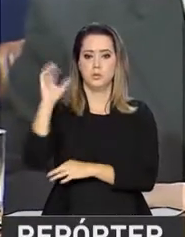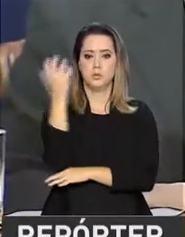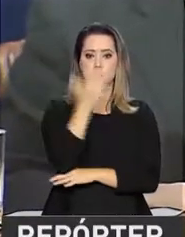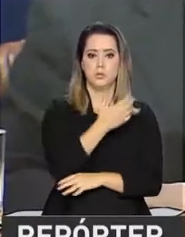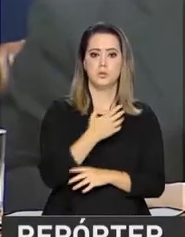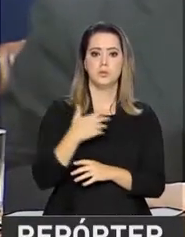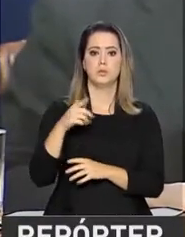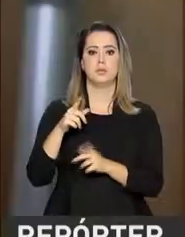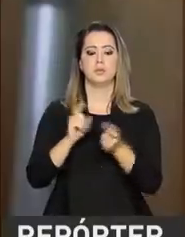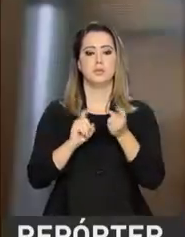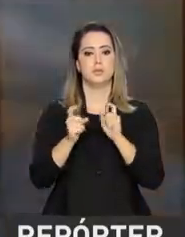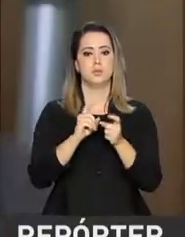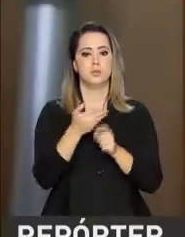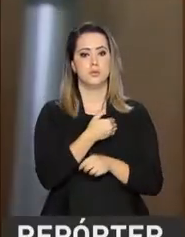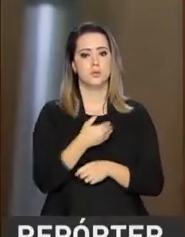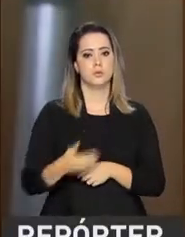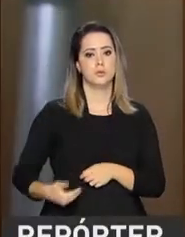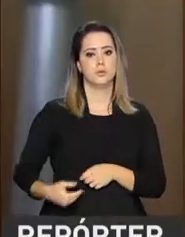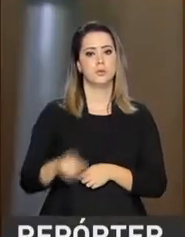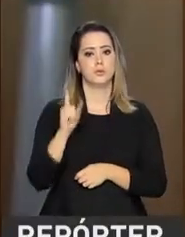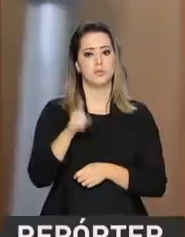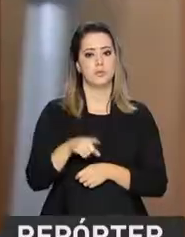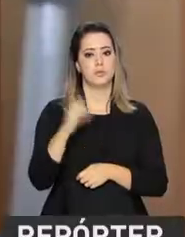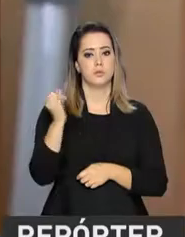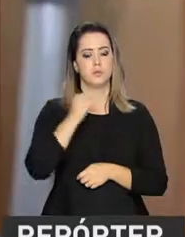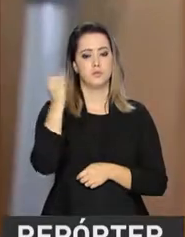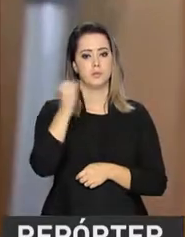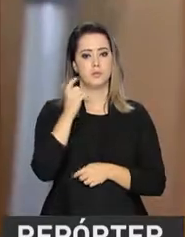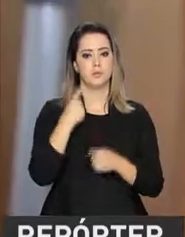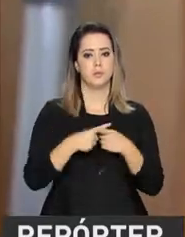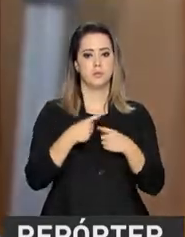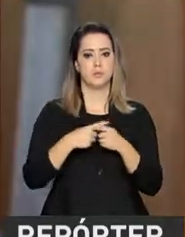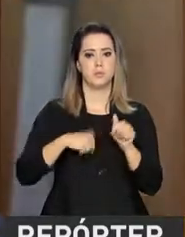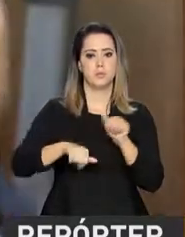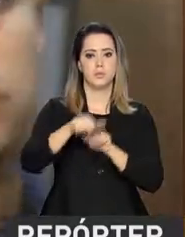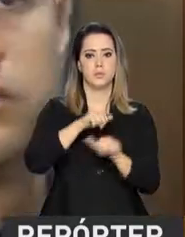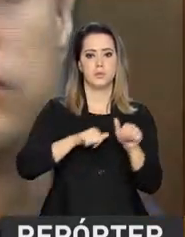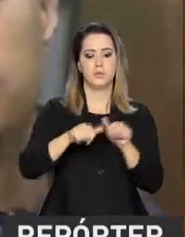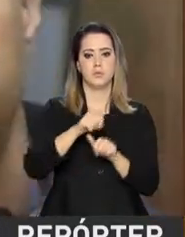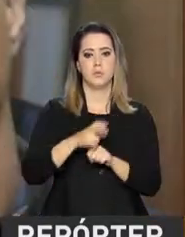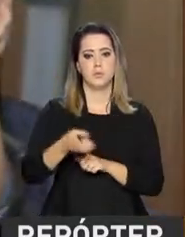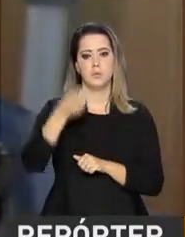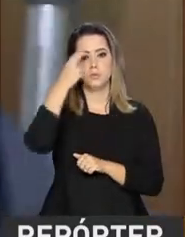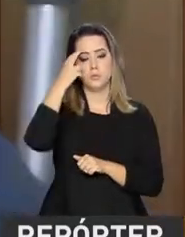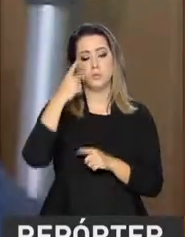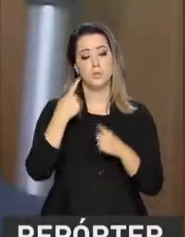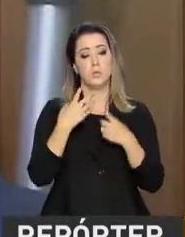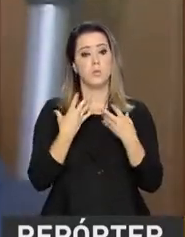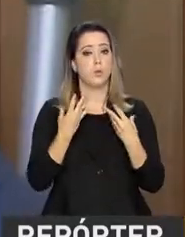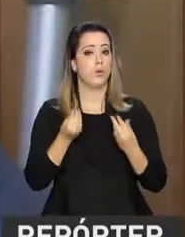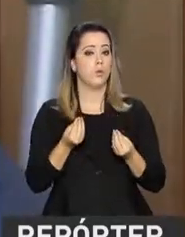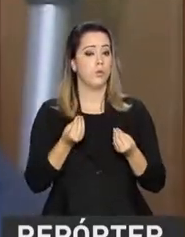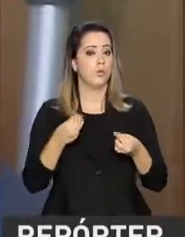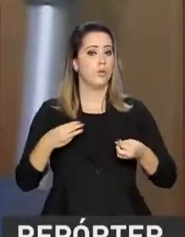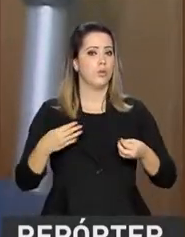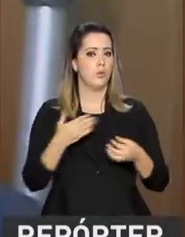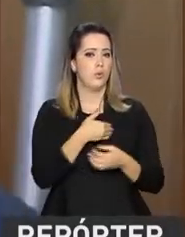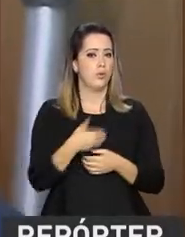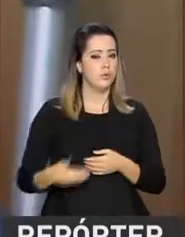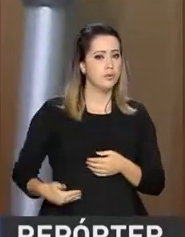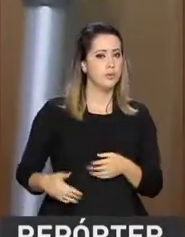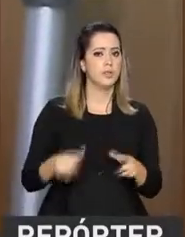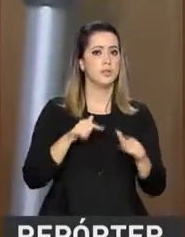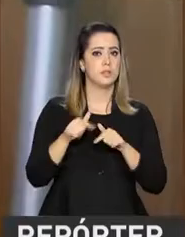pública é importante porque muda a cultura com que os órgãos públicos tratam é